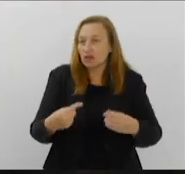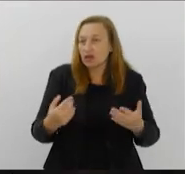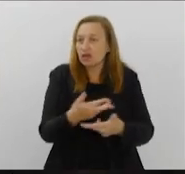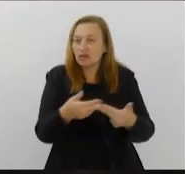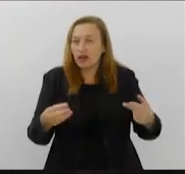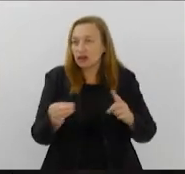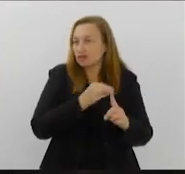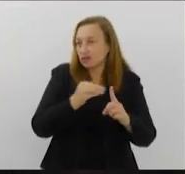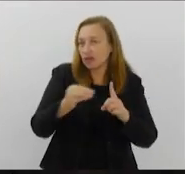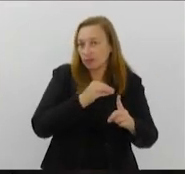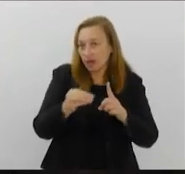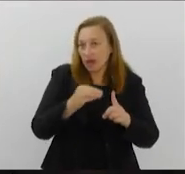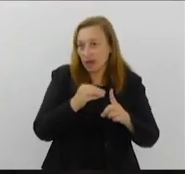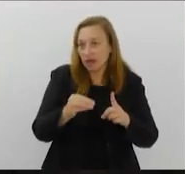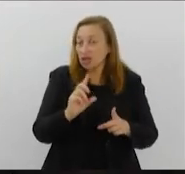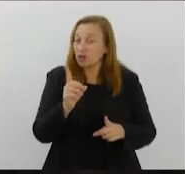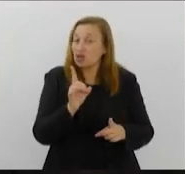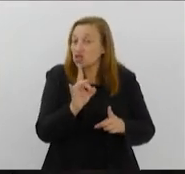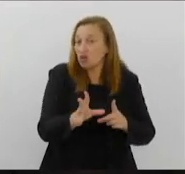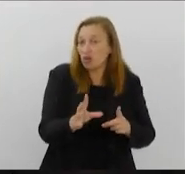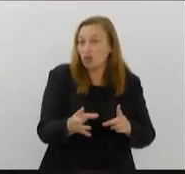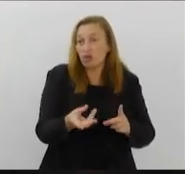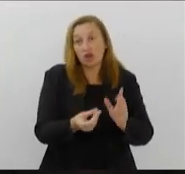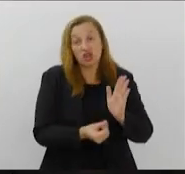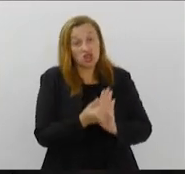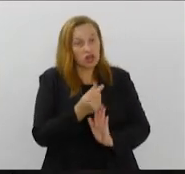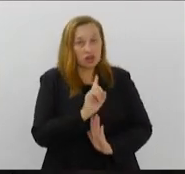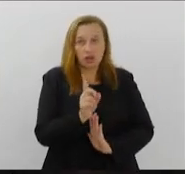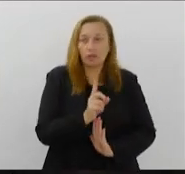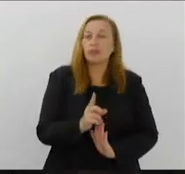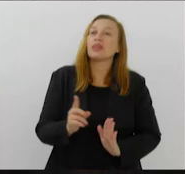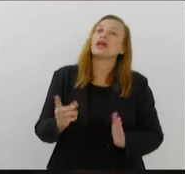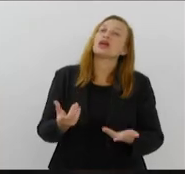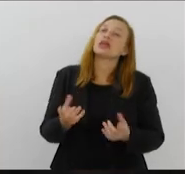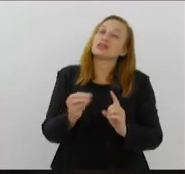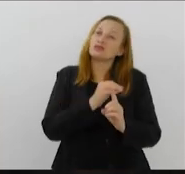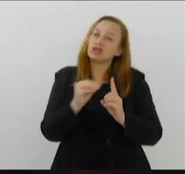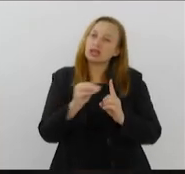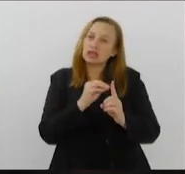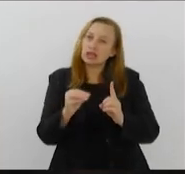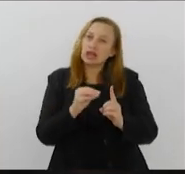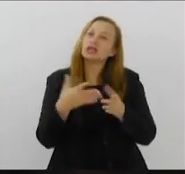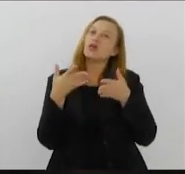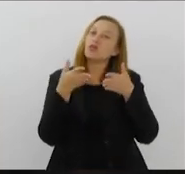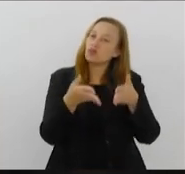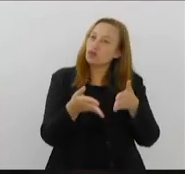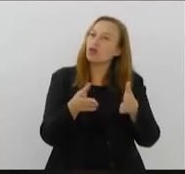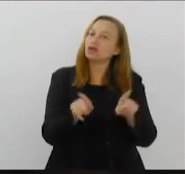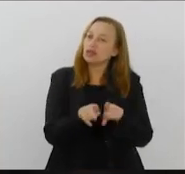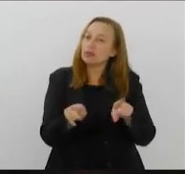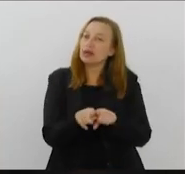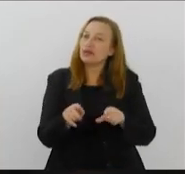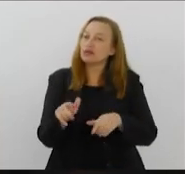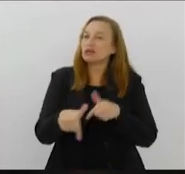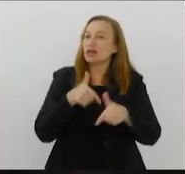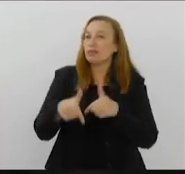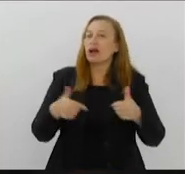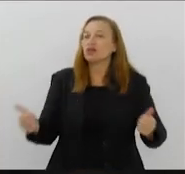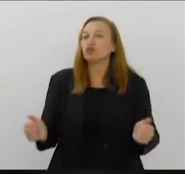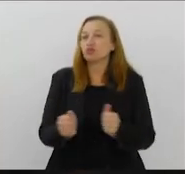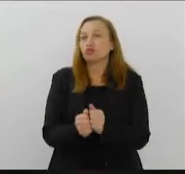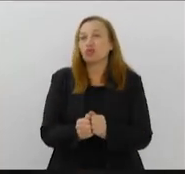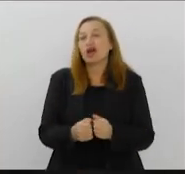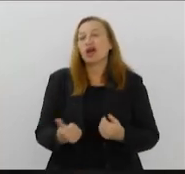não é só a vulnerabilidade financeira. Inclusive, essa questão de vulnerabilidade é um ponto também, né? A gente faz um trabalho junto até às